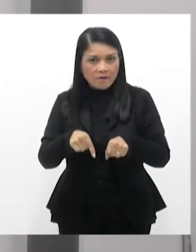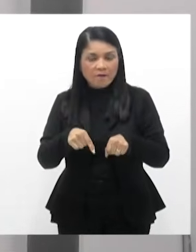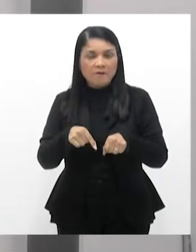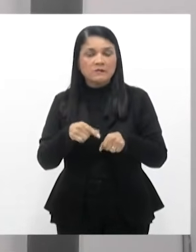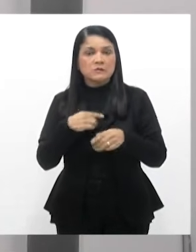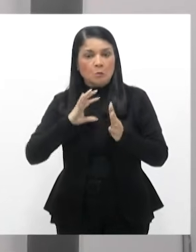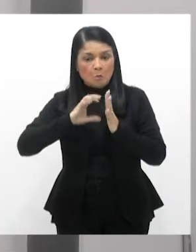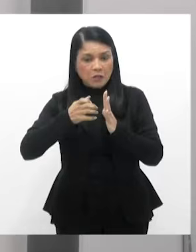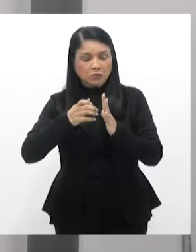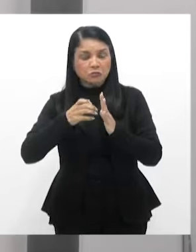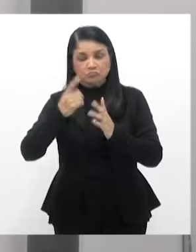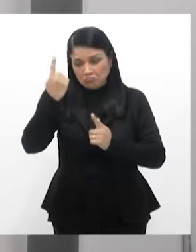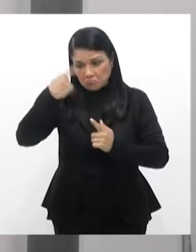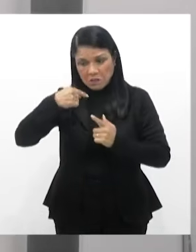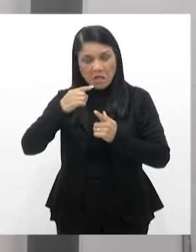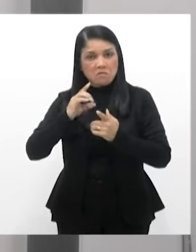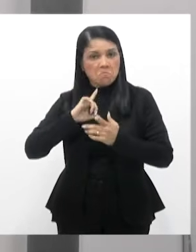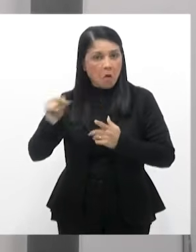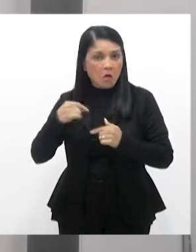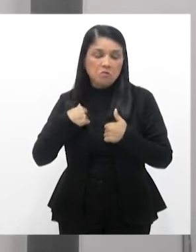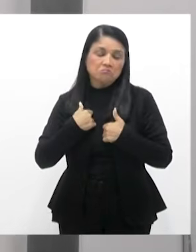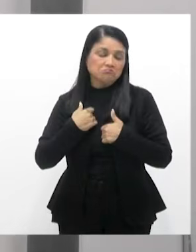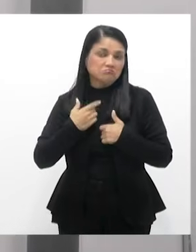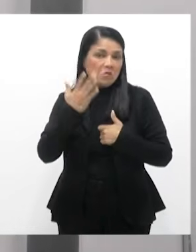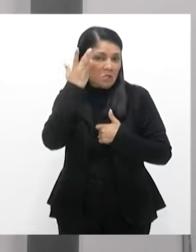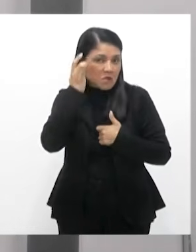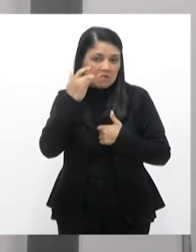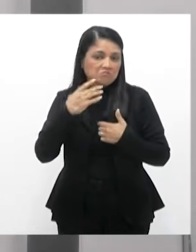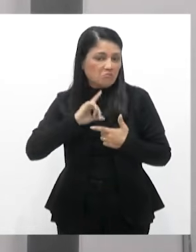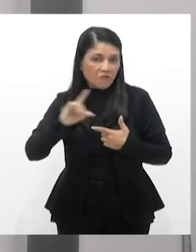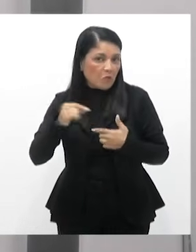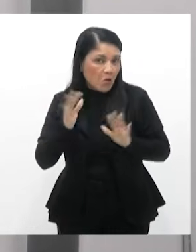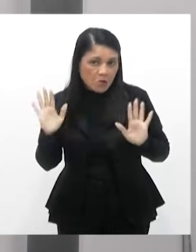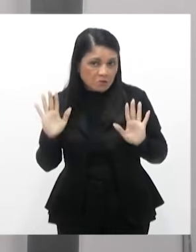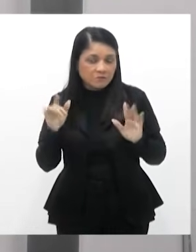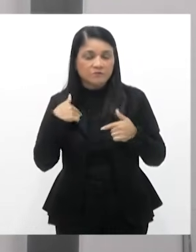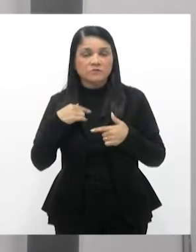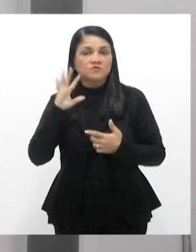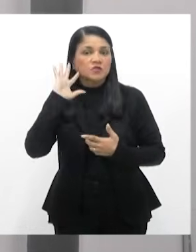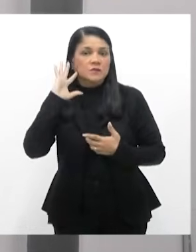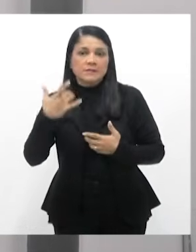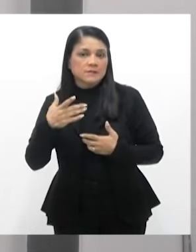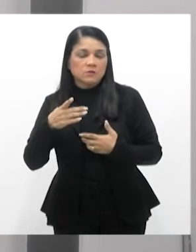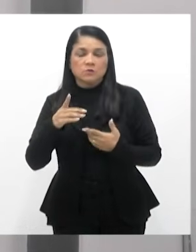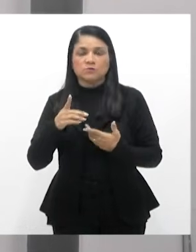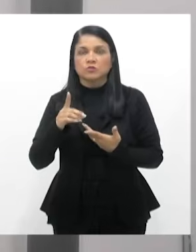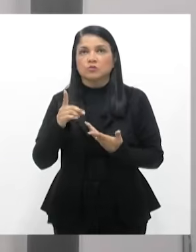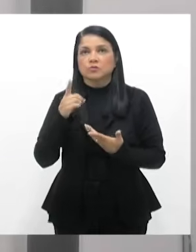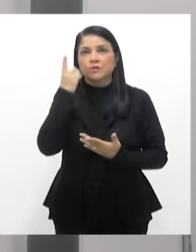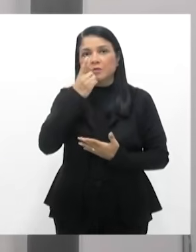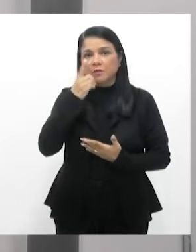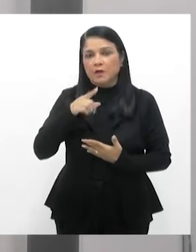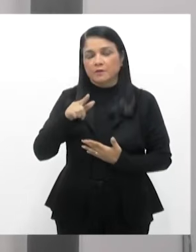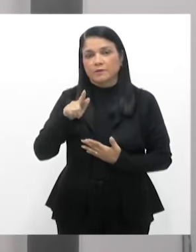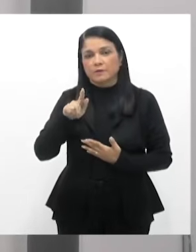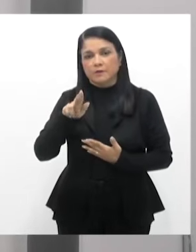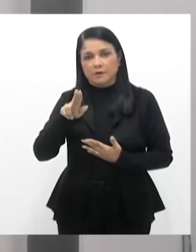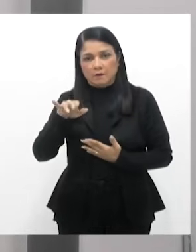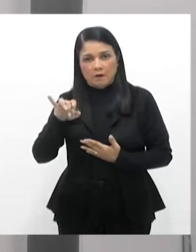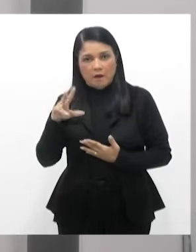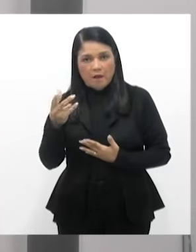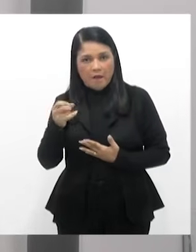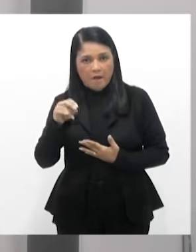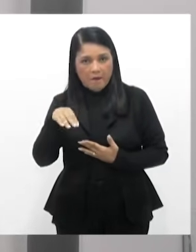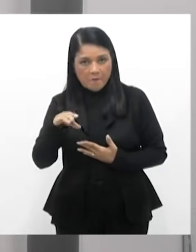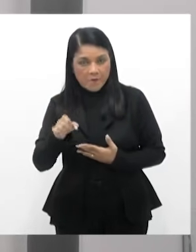amanhã. Então, também não foi uma decisão do deputado Guilherme Delaroli, não foi uma decisão